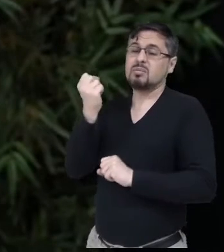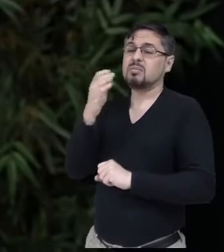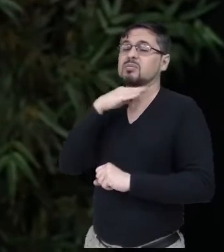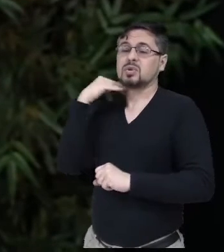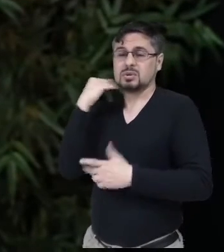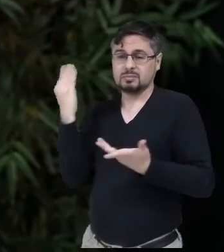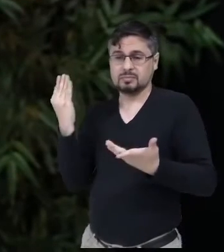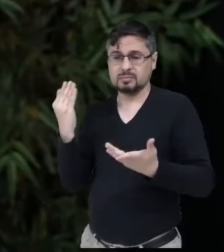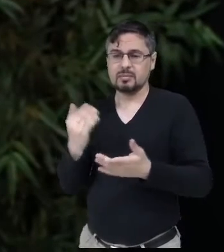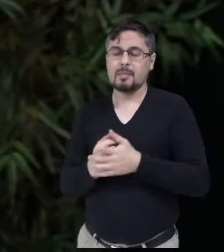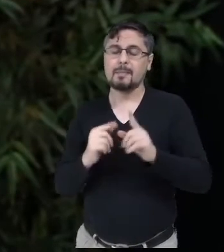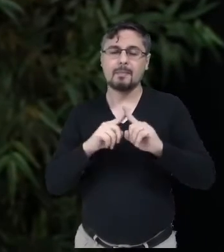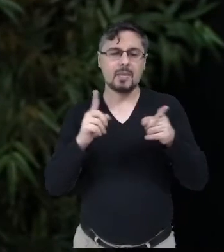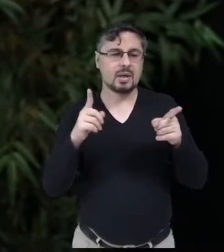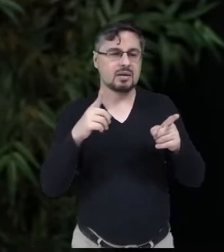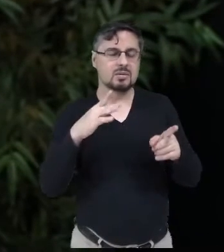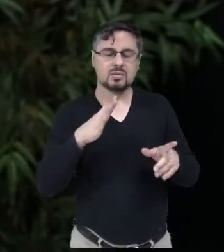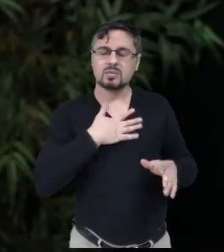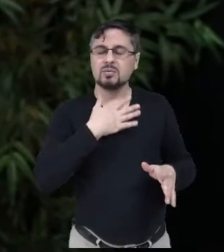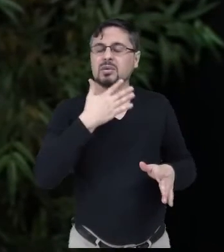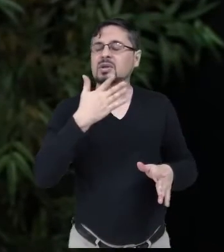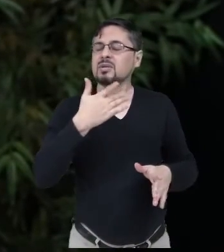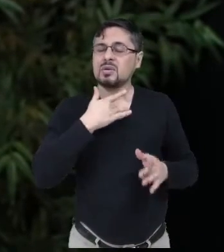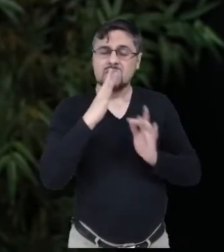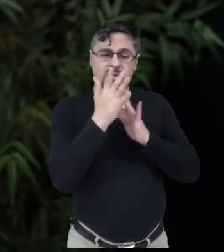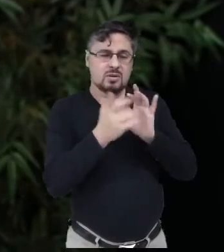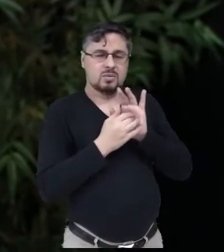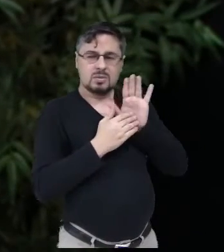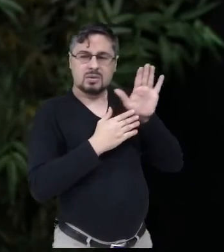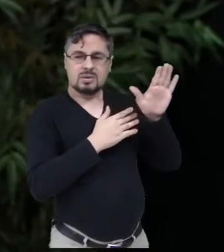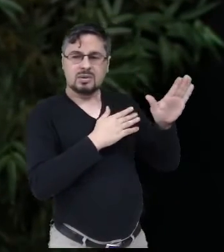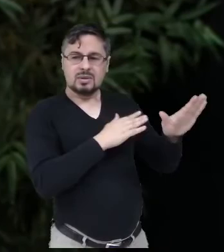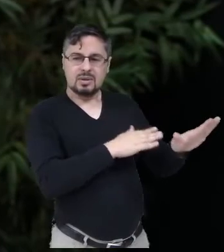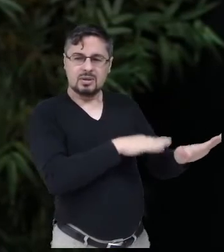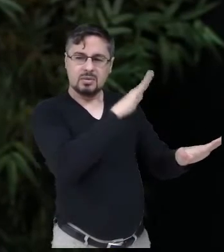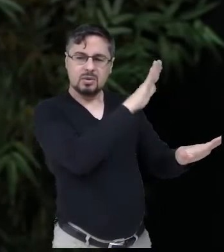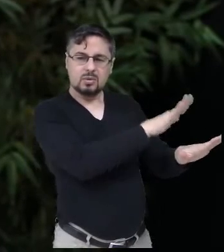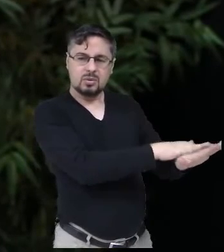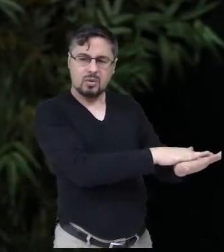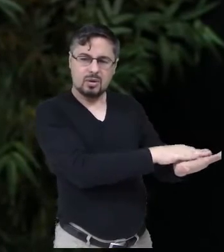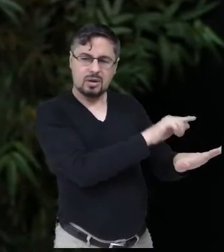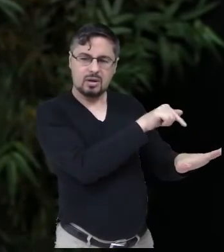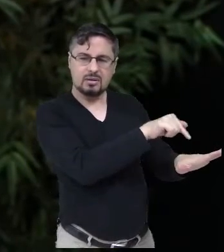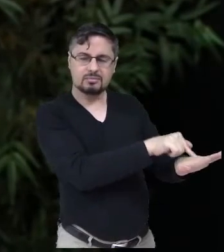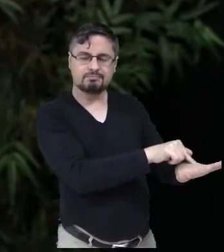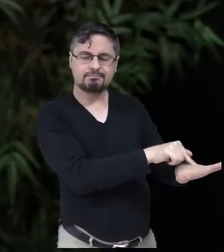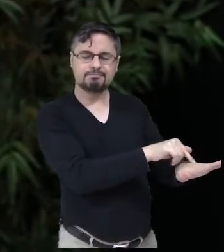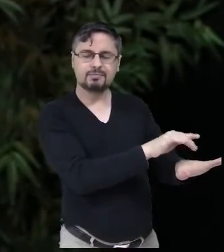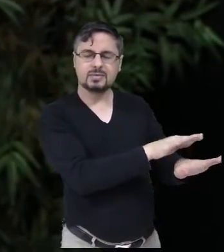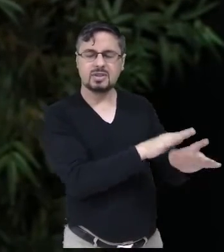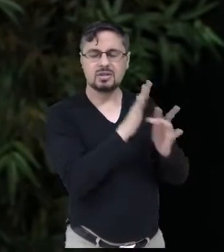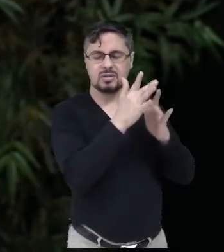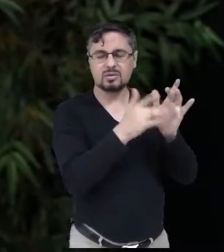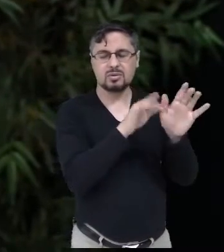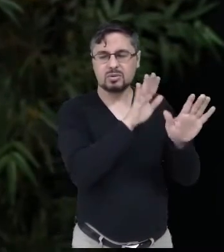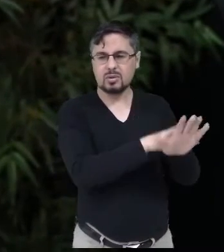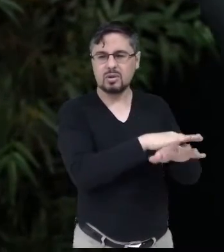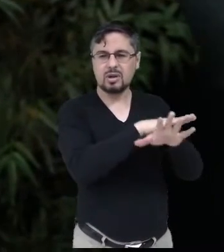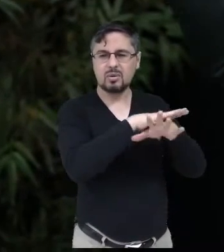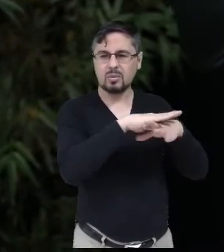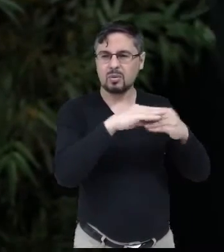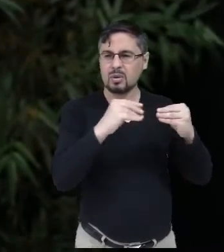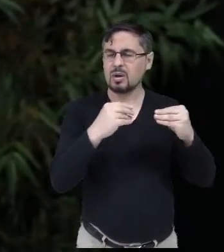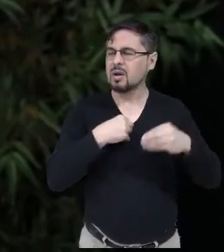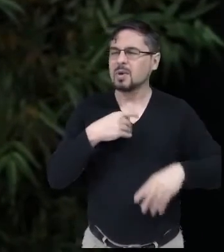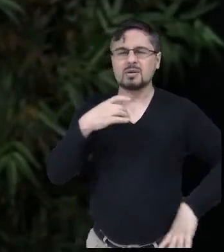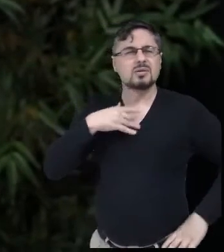quando Jesus estende a mão e toca ele, e toca nele o toque da cura. Eu posso até ouvir a